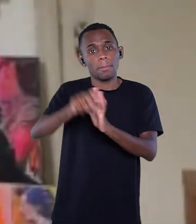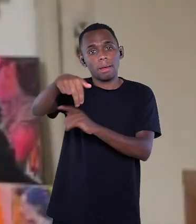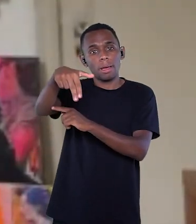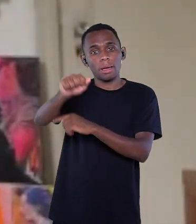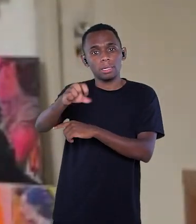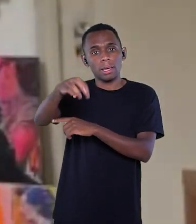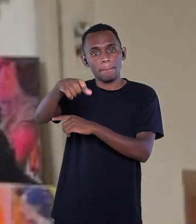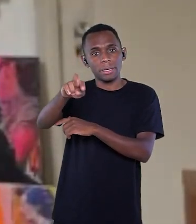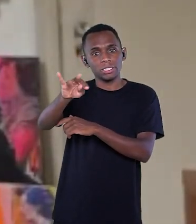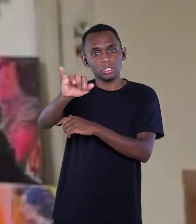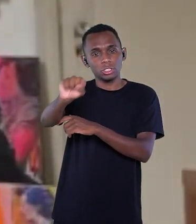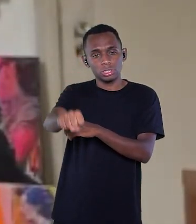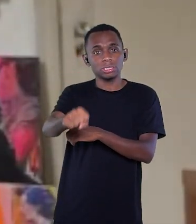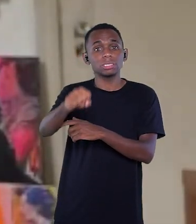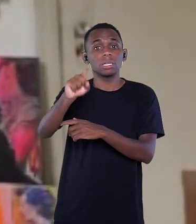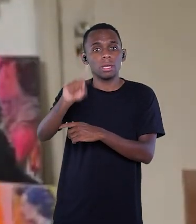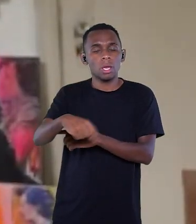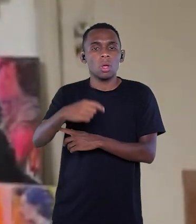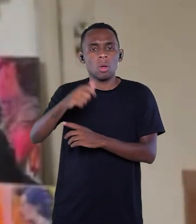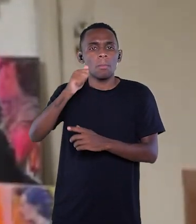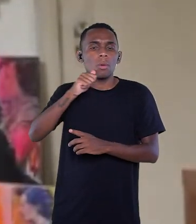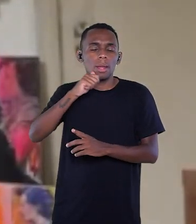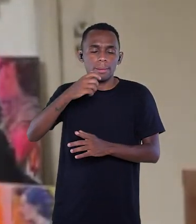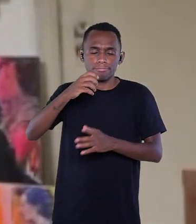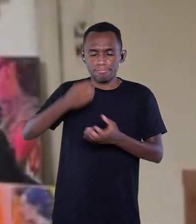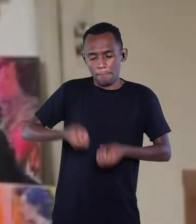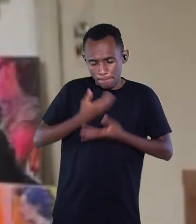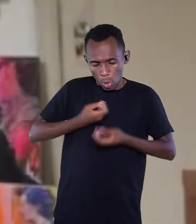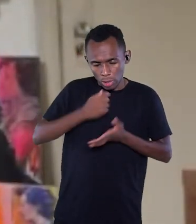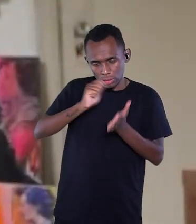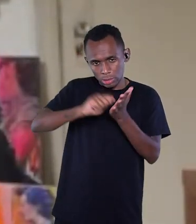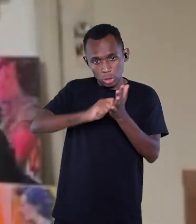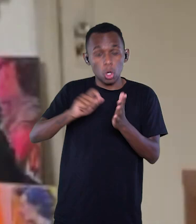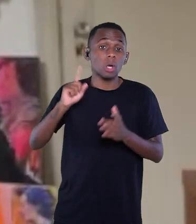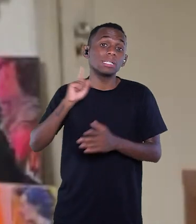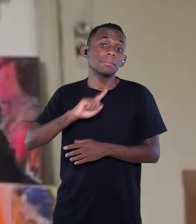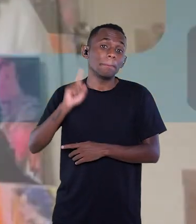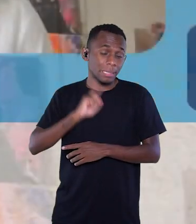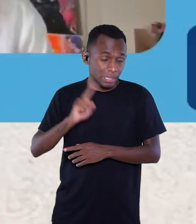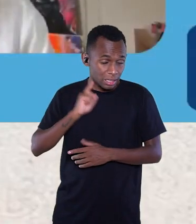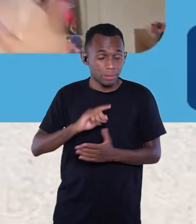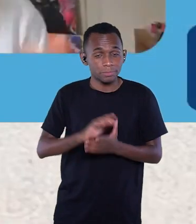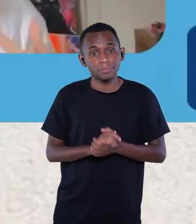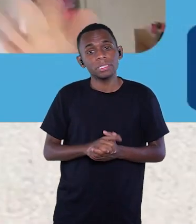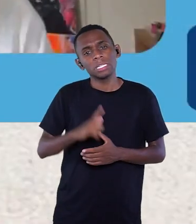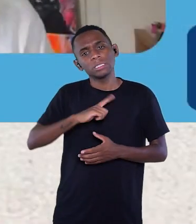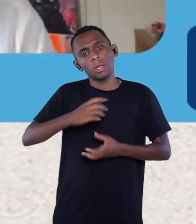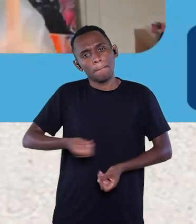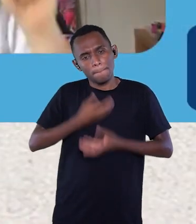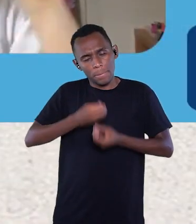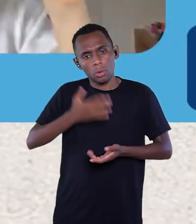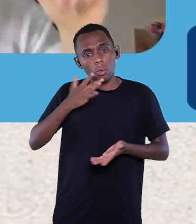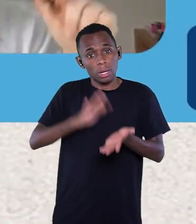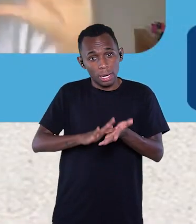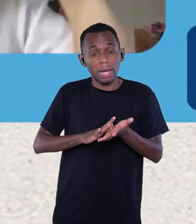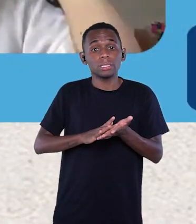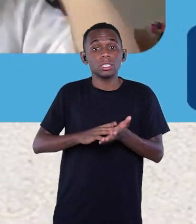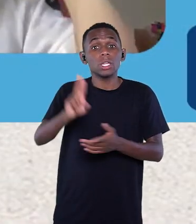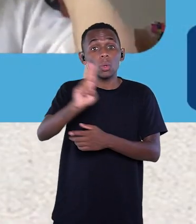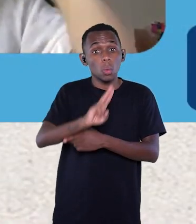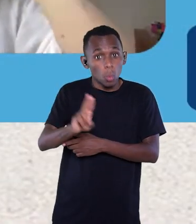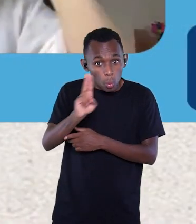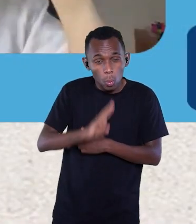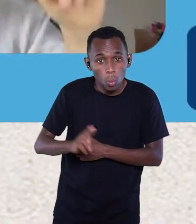um poema da Ana Martins Marques, que é uma poeta mineira, né? E ela fala assim, tem um poema que se chama Carta Safo, e ela